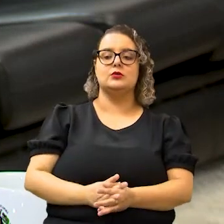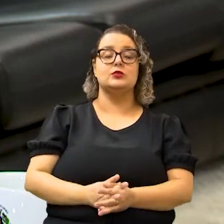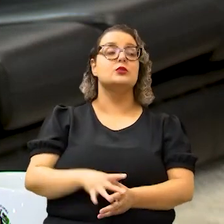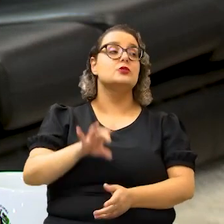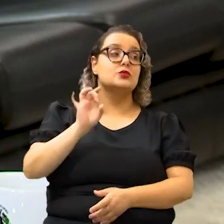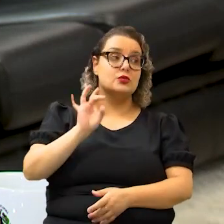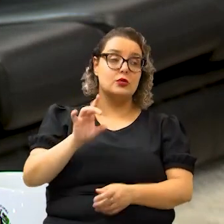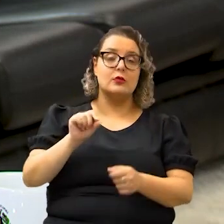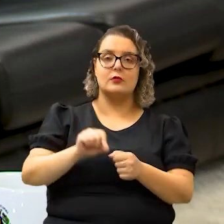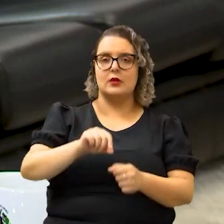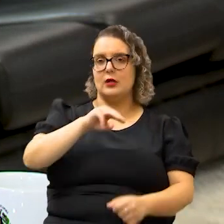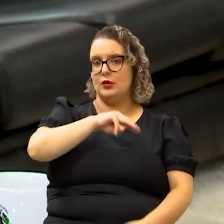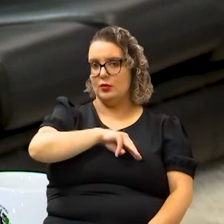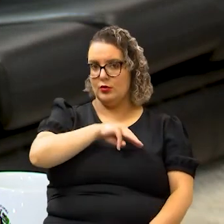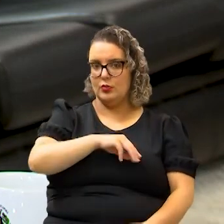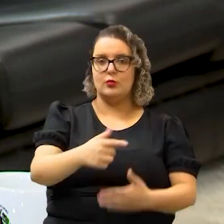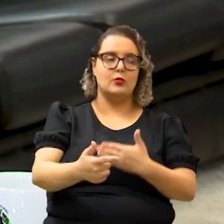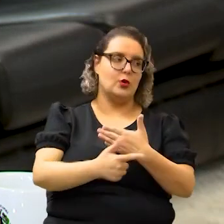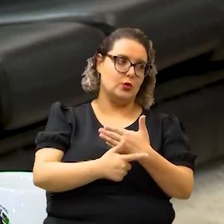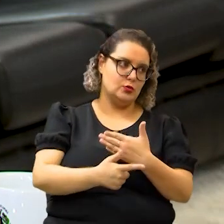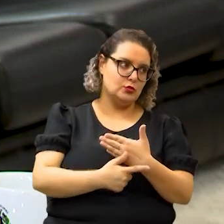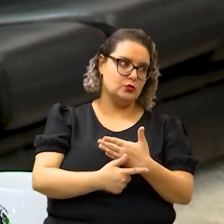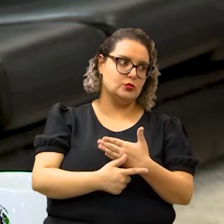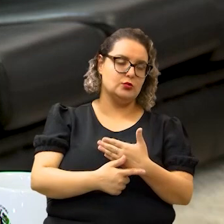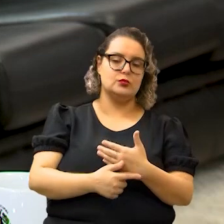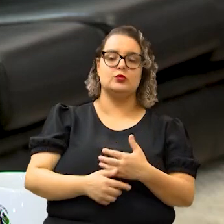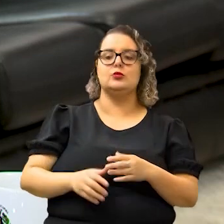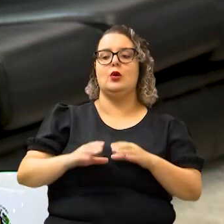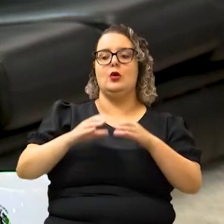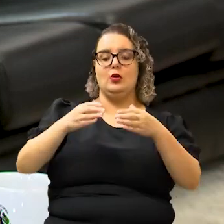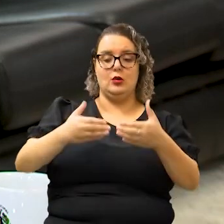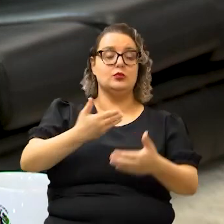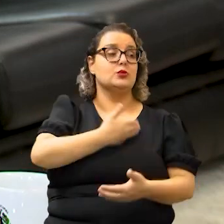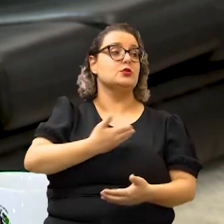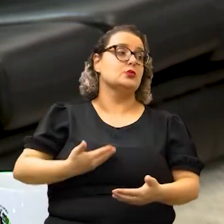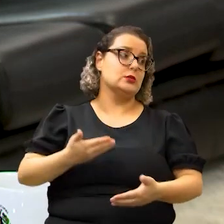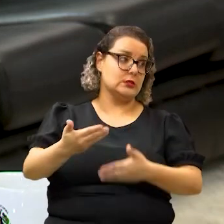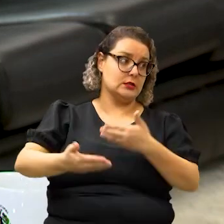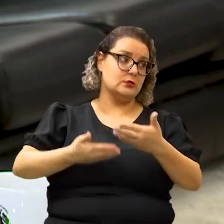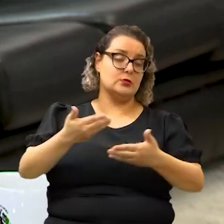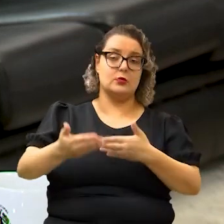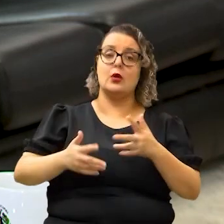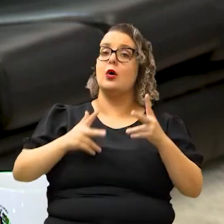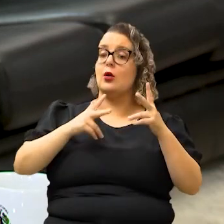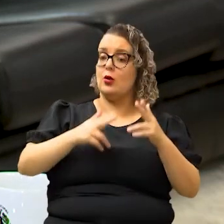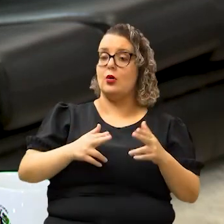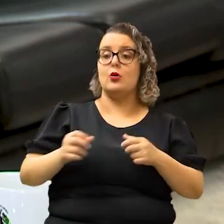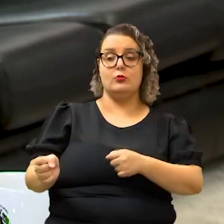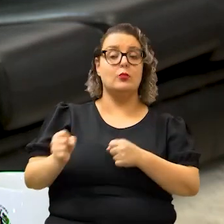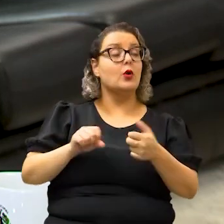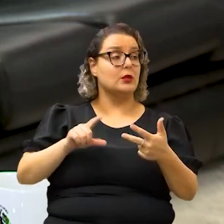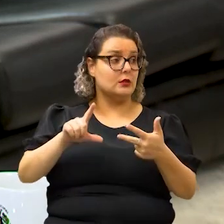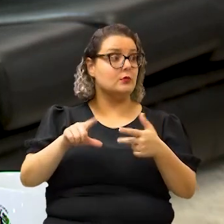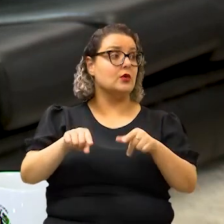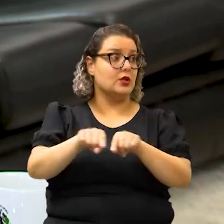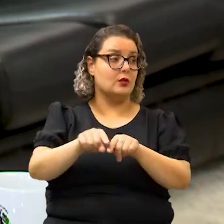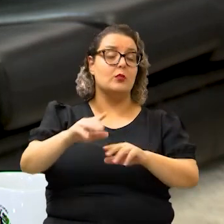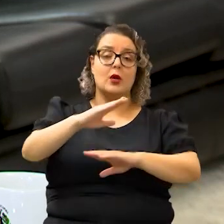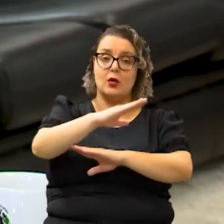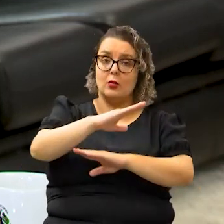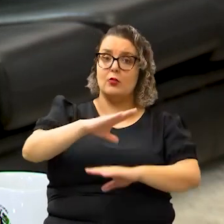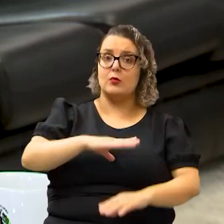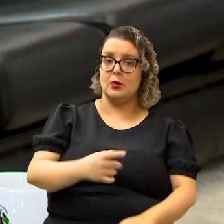ela só realiza a sua missão, o seu papel, através do seu corpo de servidores. Assim como o